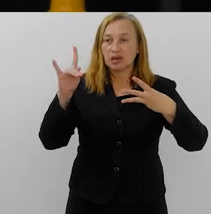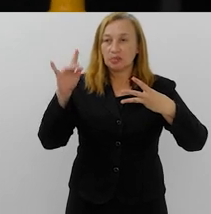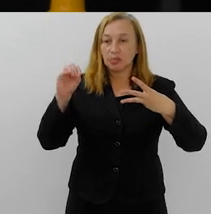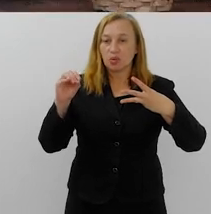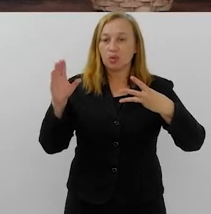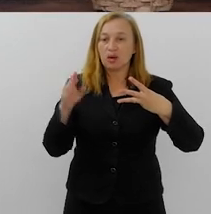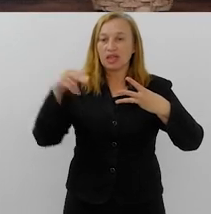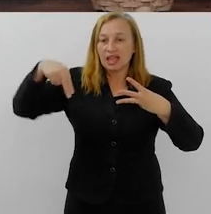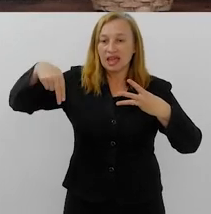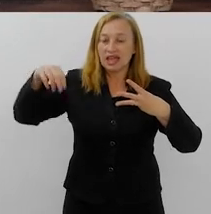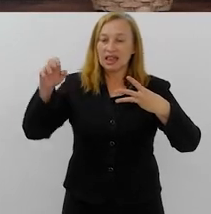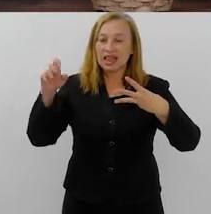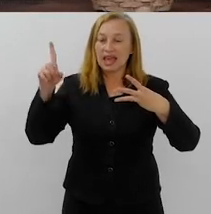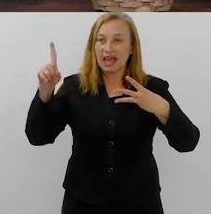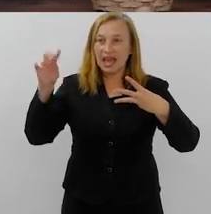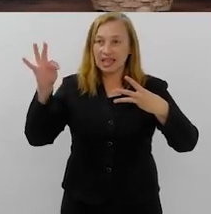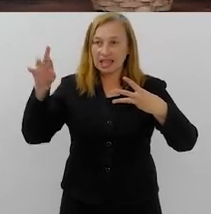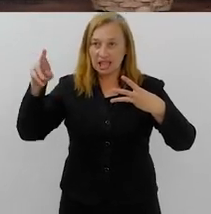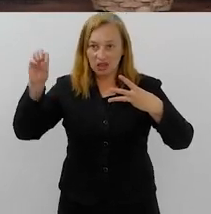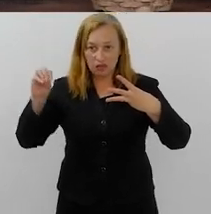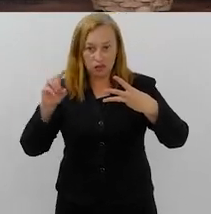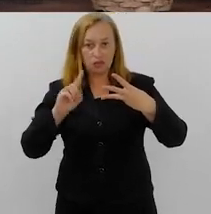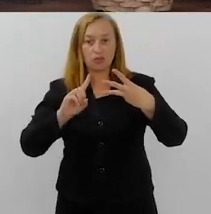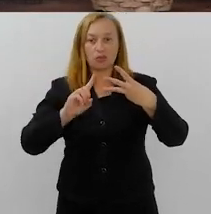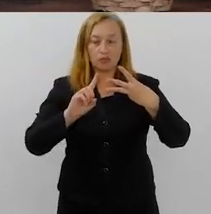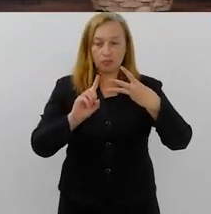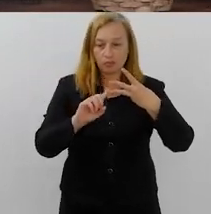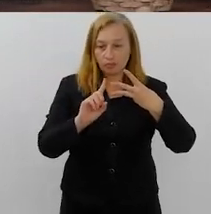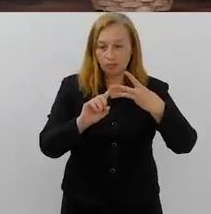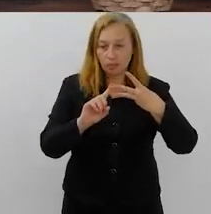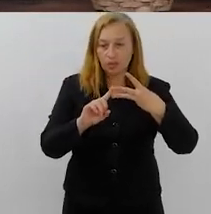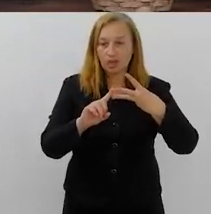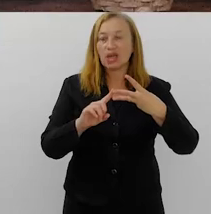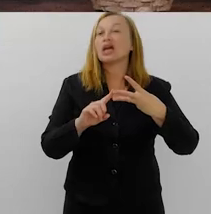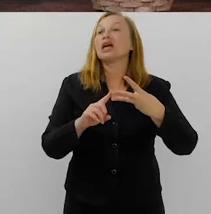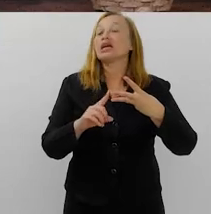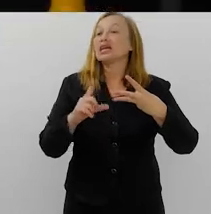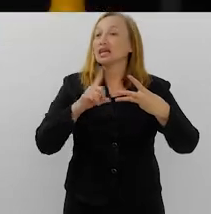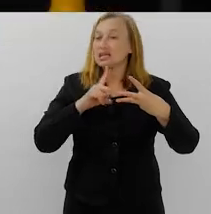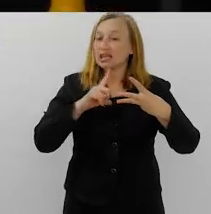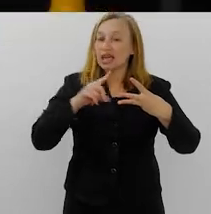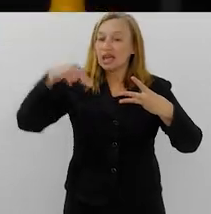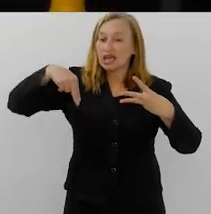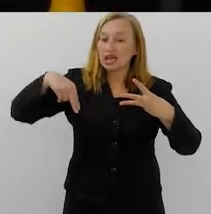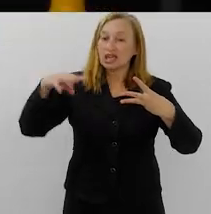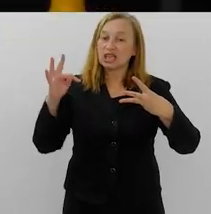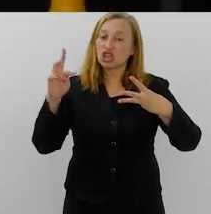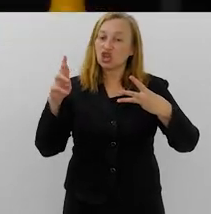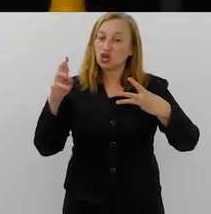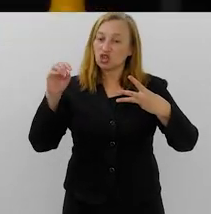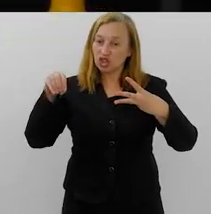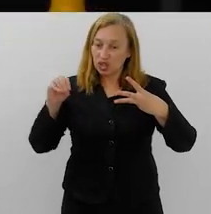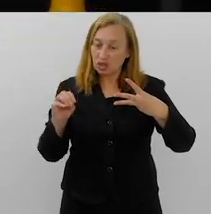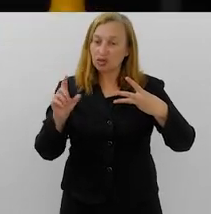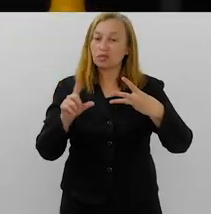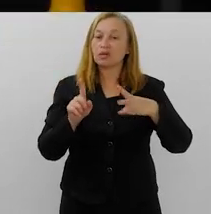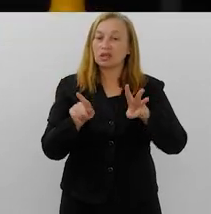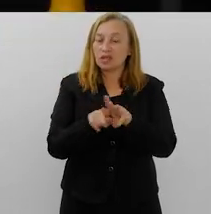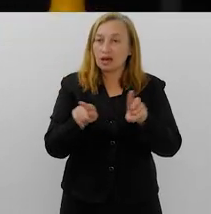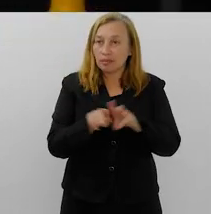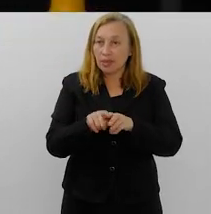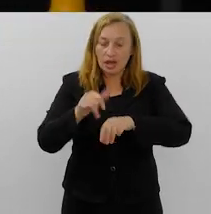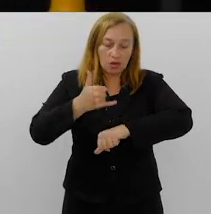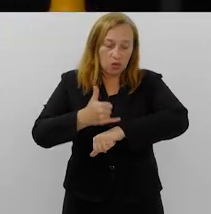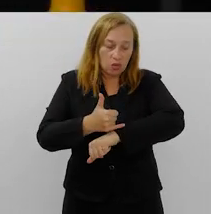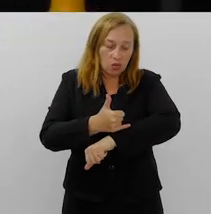que são tumores que que que é o triplo são é receptor de estrogênio receptor de progesterona e R2 que